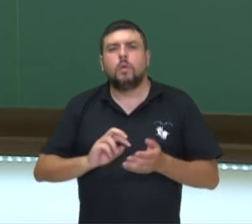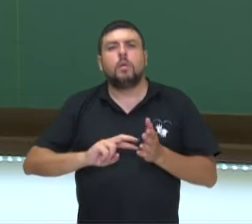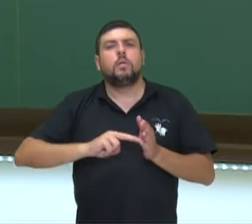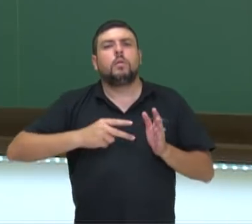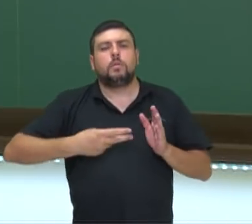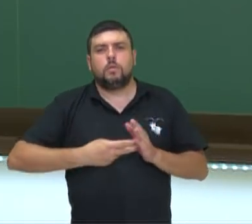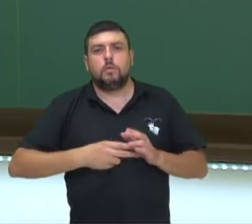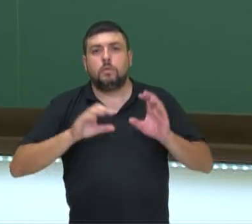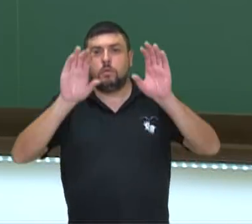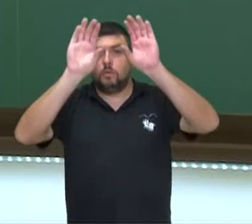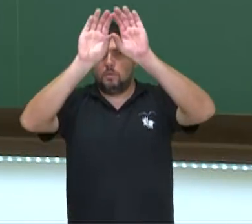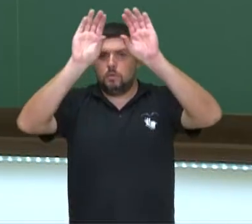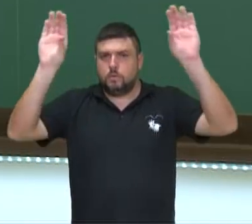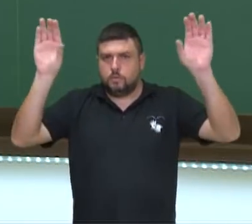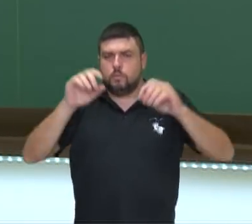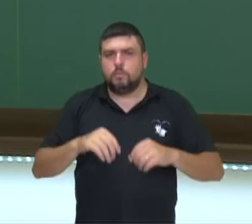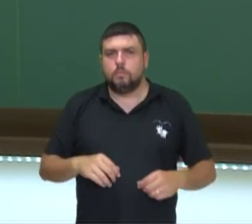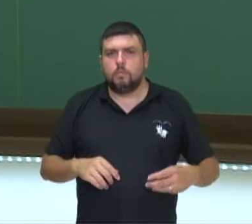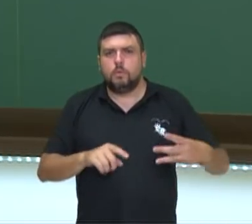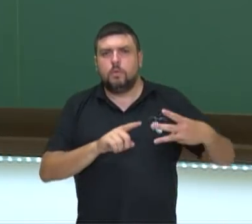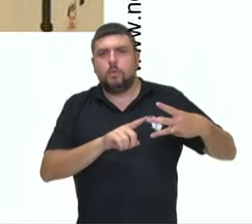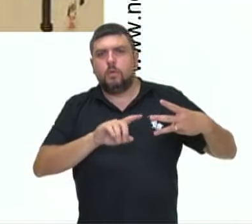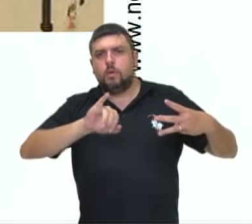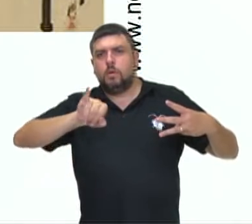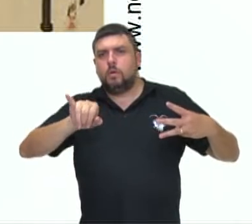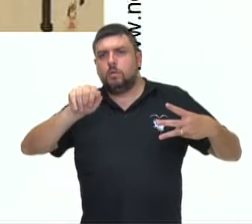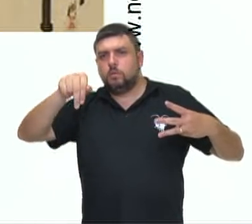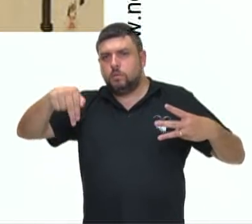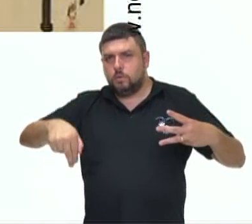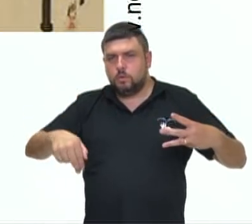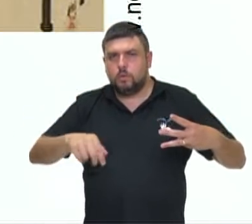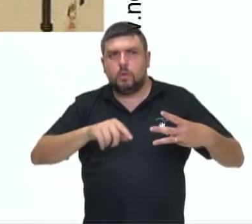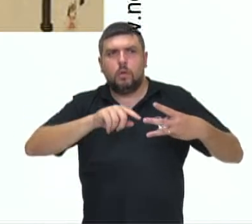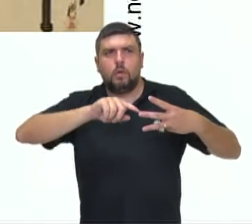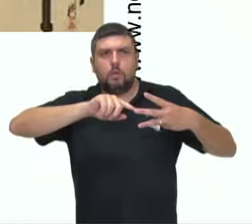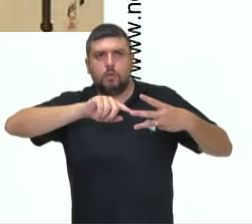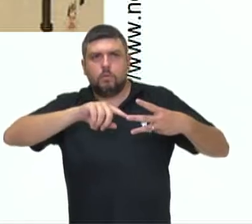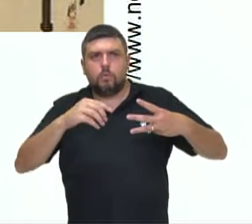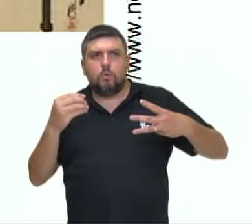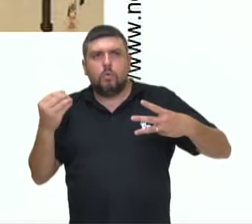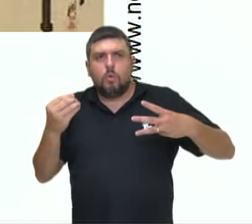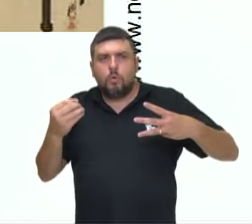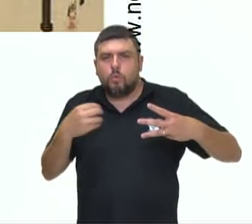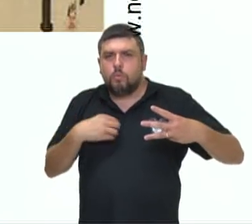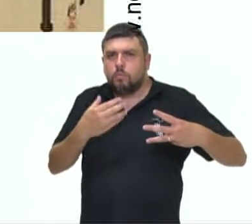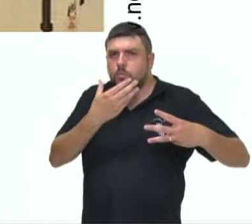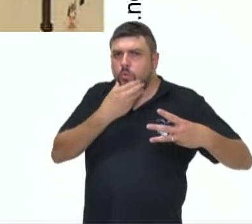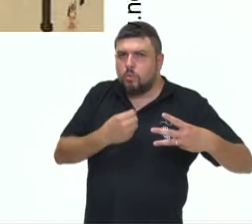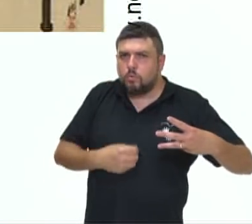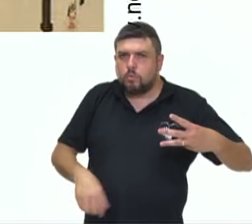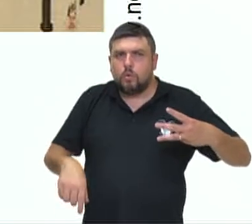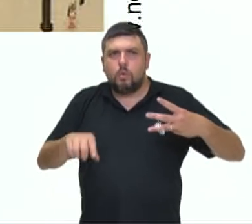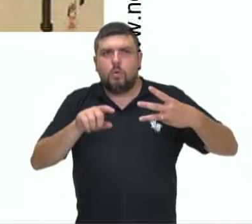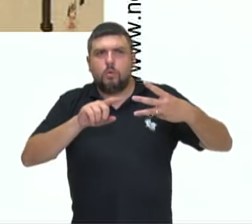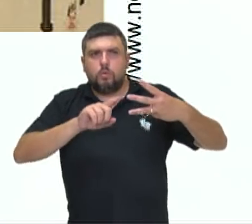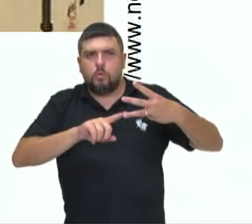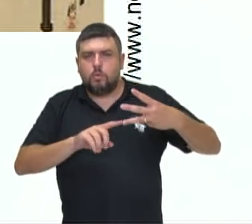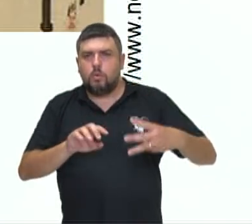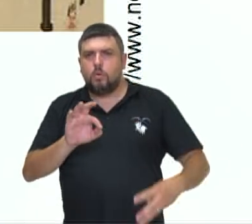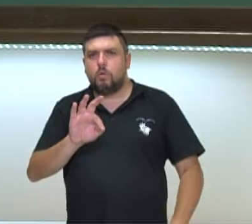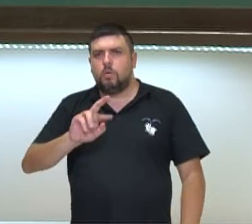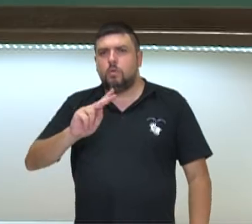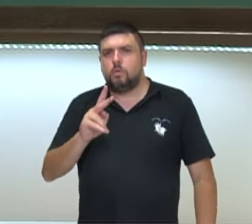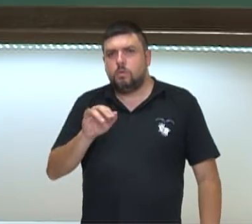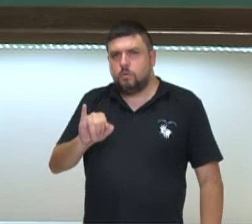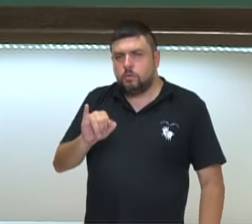significa céu, jin, que significa homem, e chi, que significa terra. Então, é um arranjo que